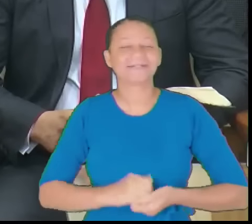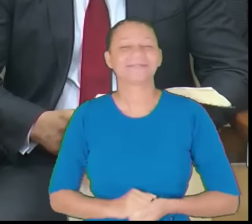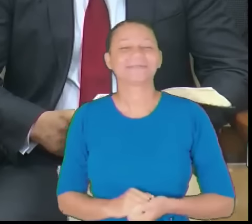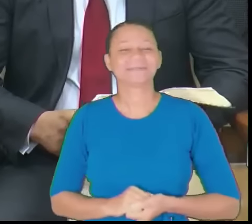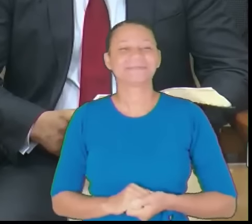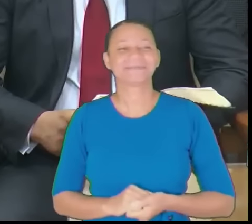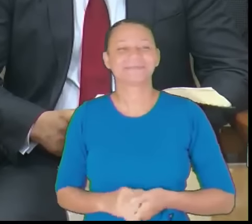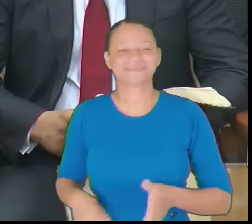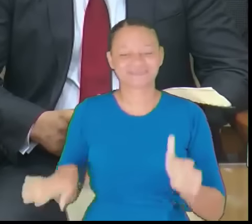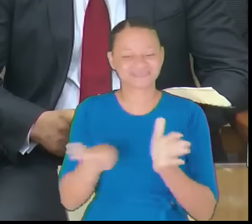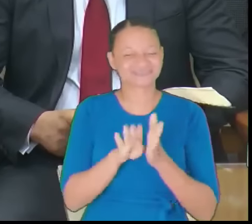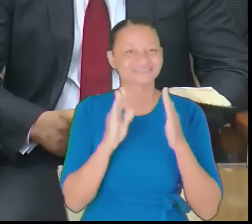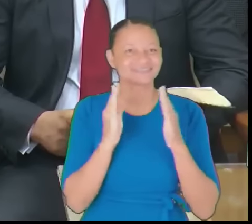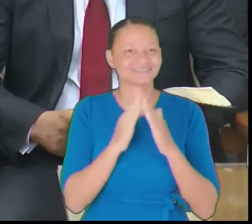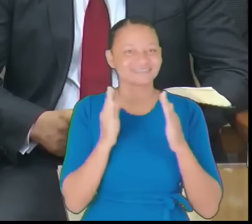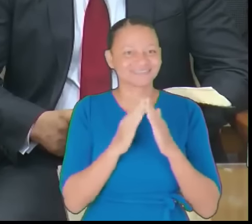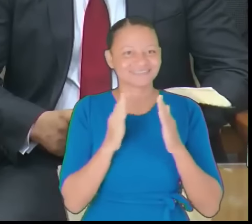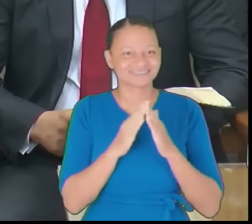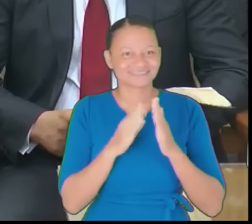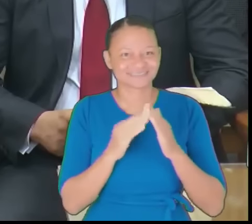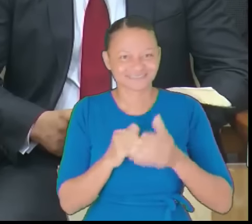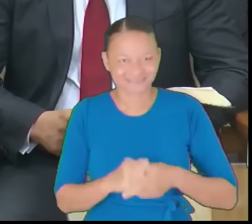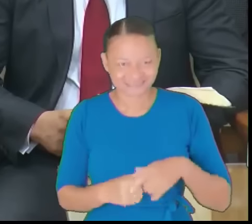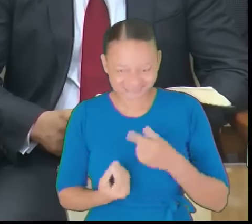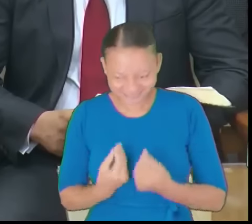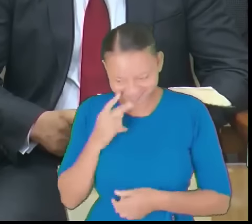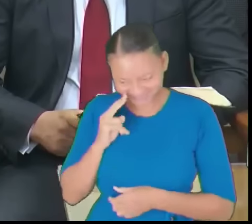Chegar em casa, você olha a presepada que está o seu pé.